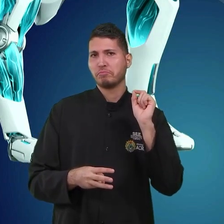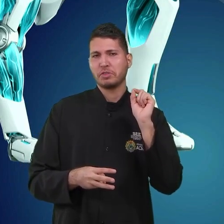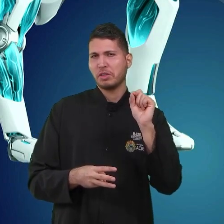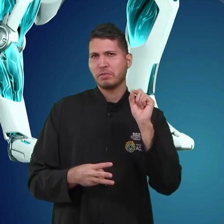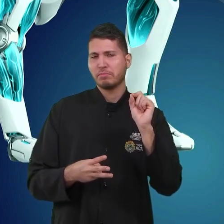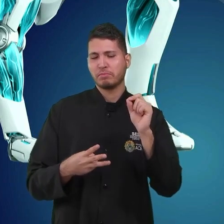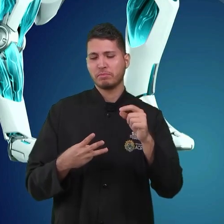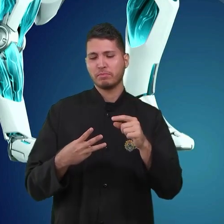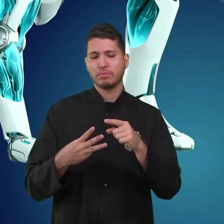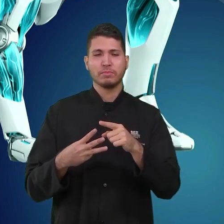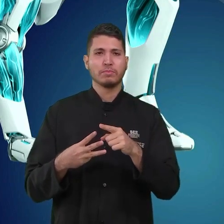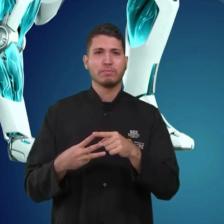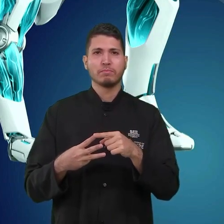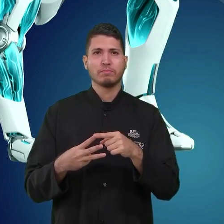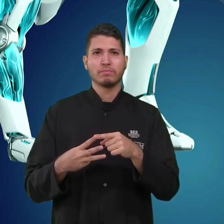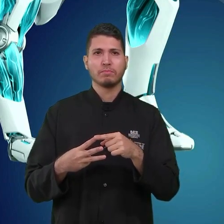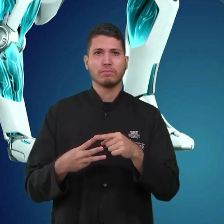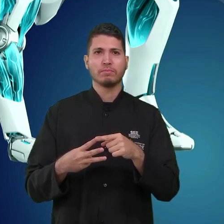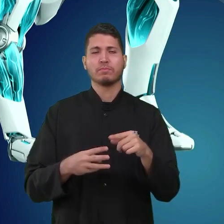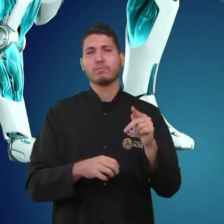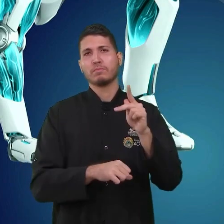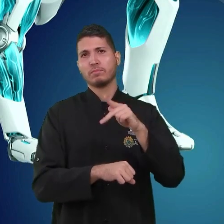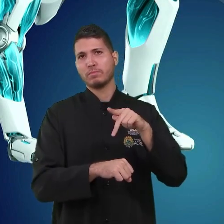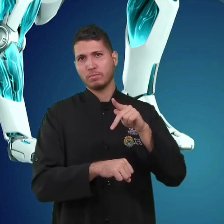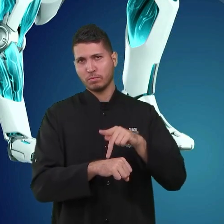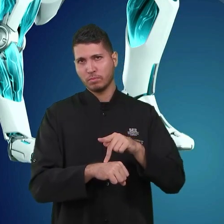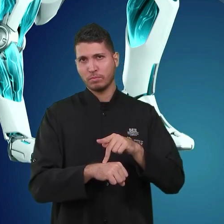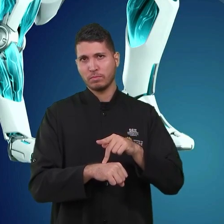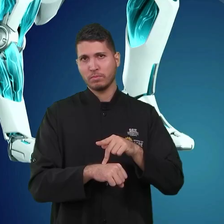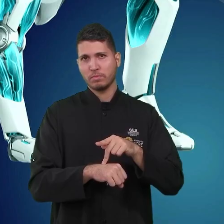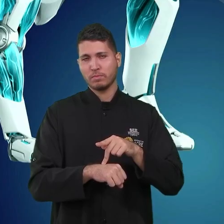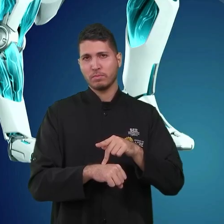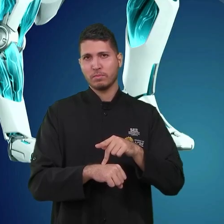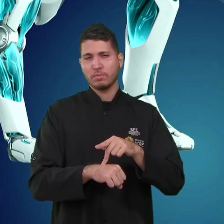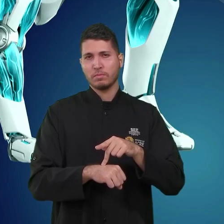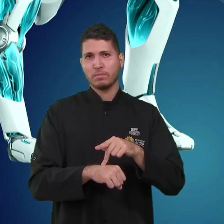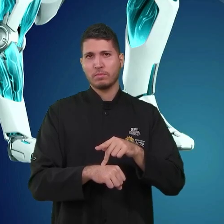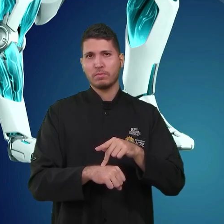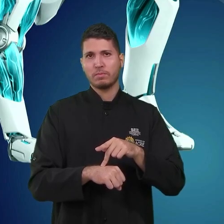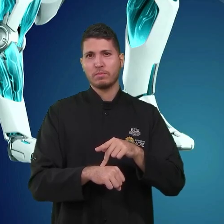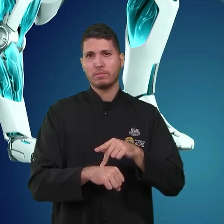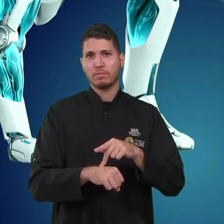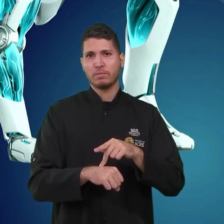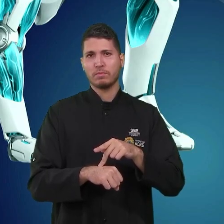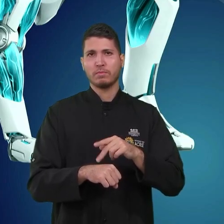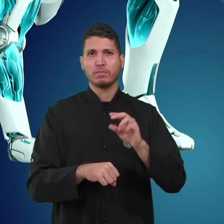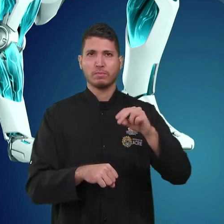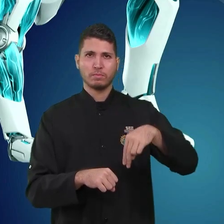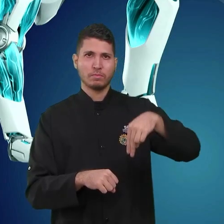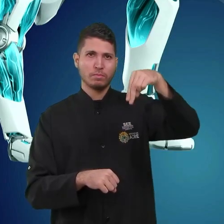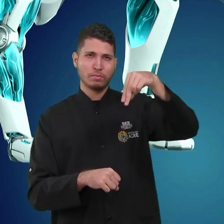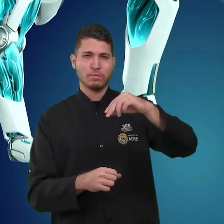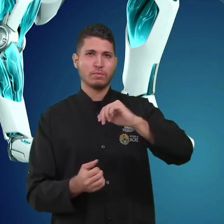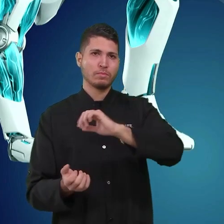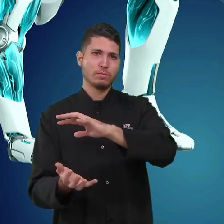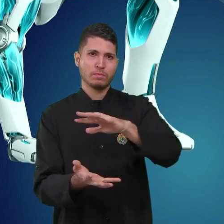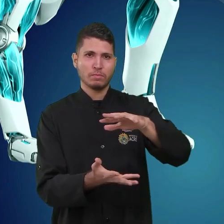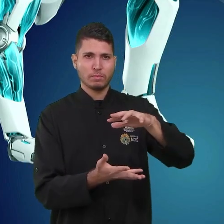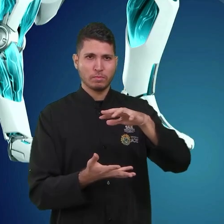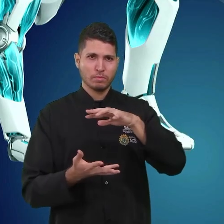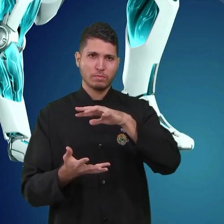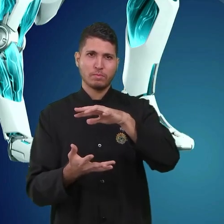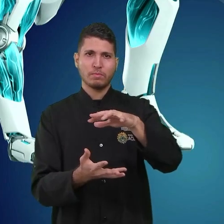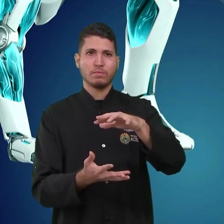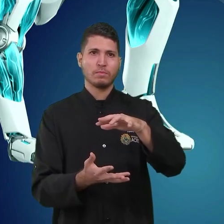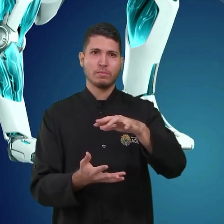países? Geralmente são países que nós vamos chamar aqui de países do norte global. Nós vamos,